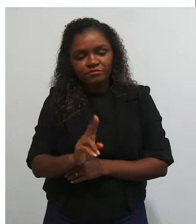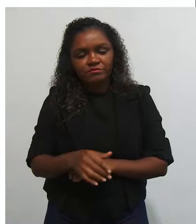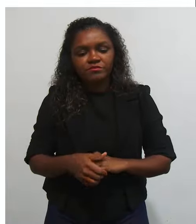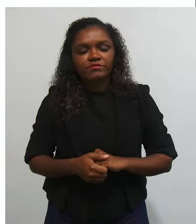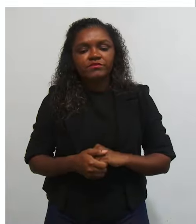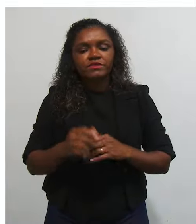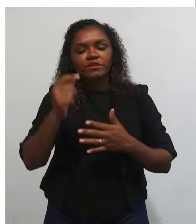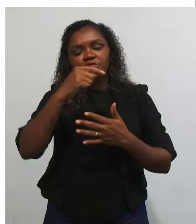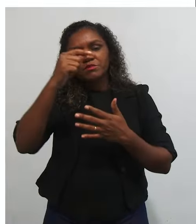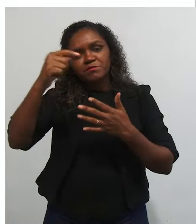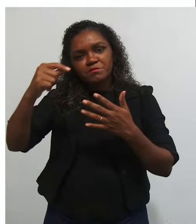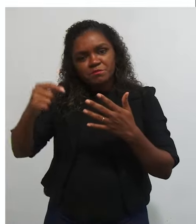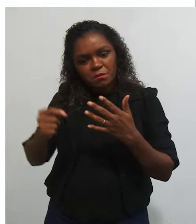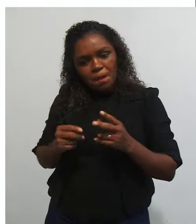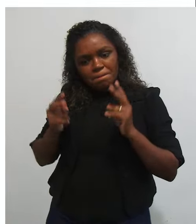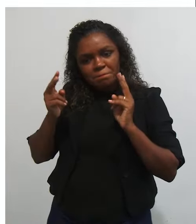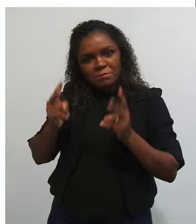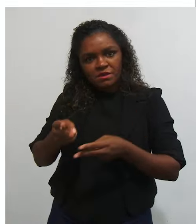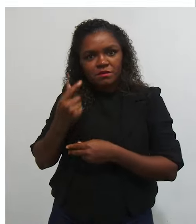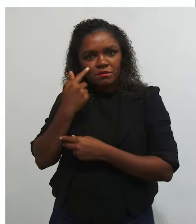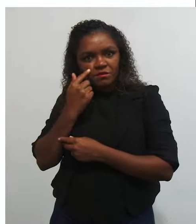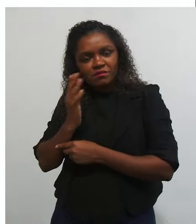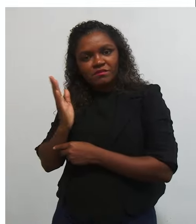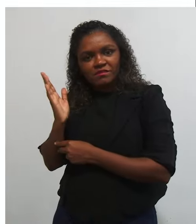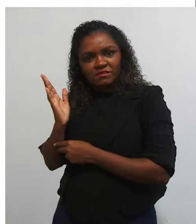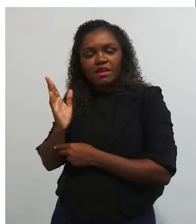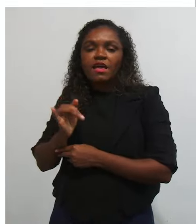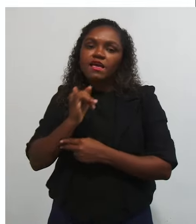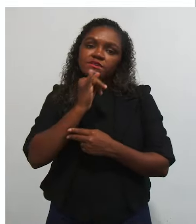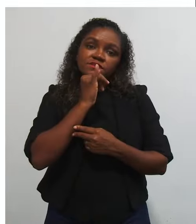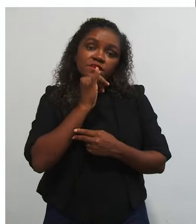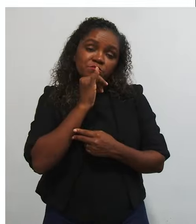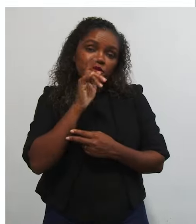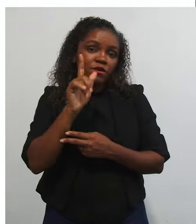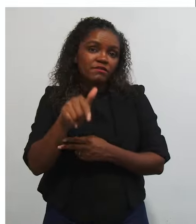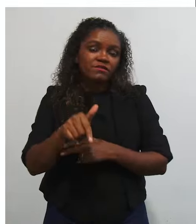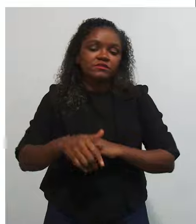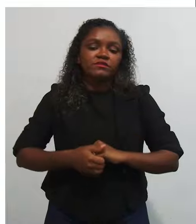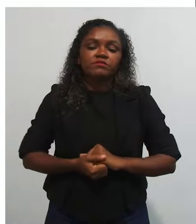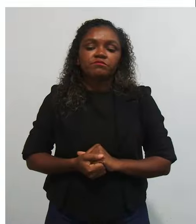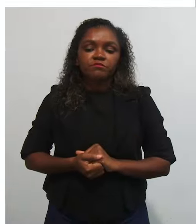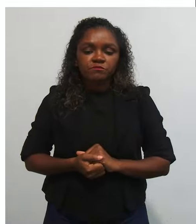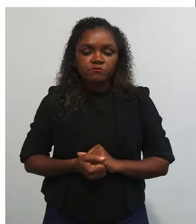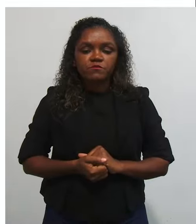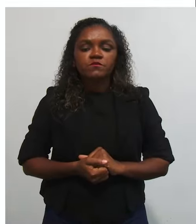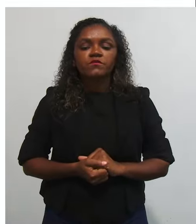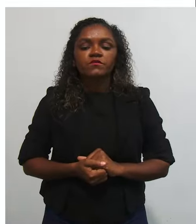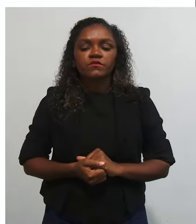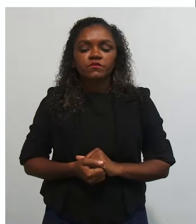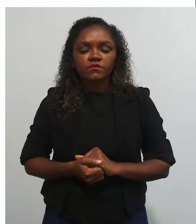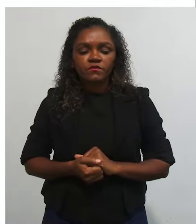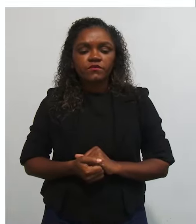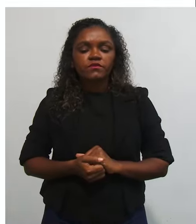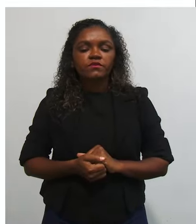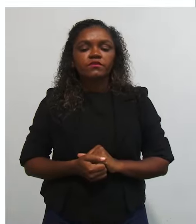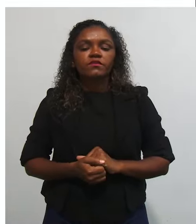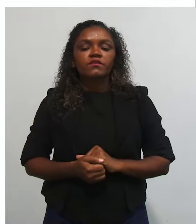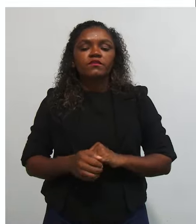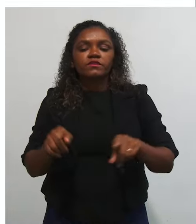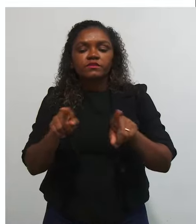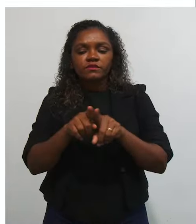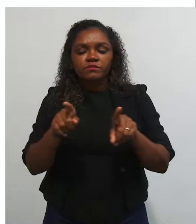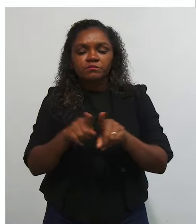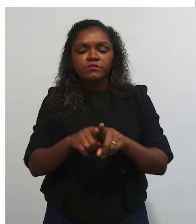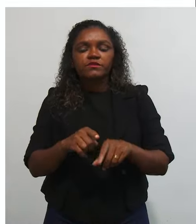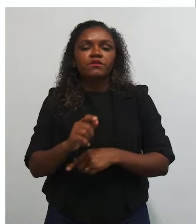Então, este é um exemplo de classificação por natureza, e aqui tem a